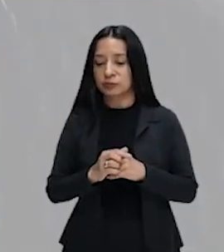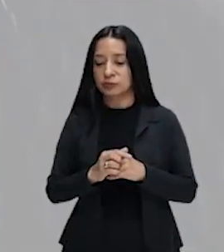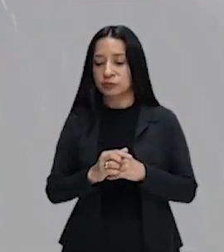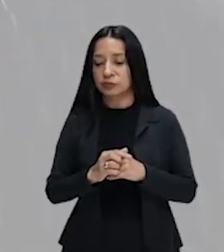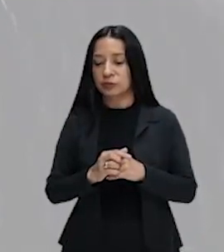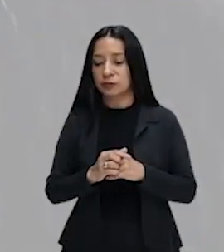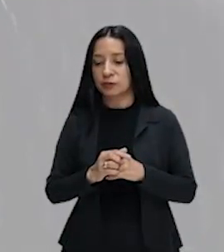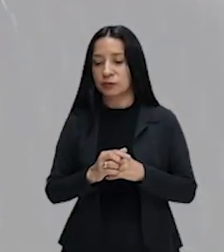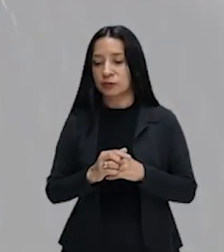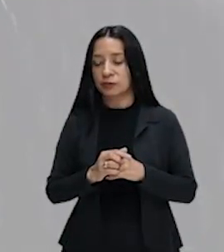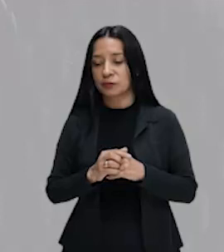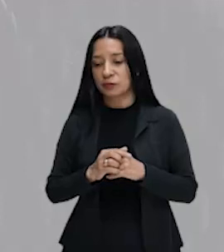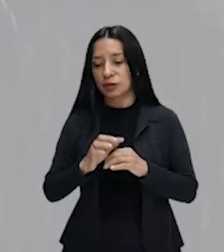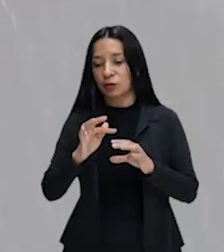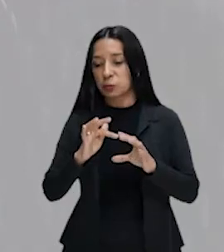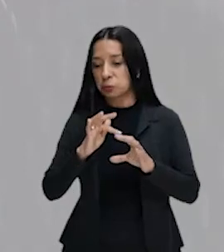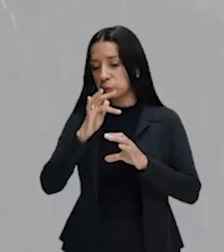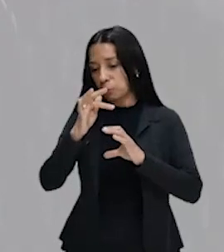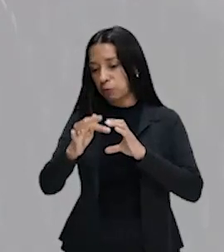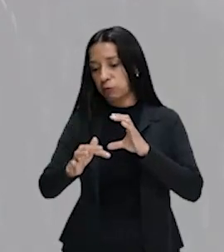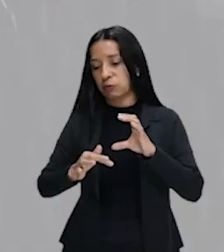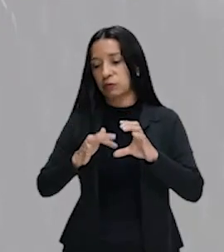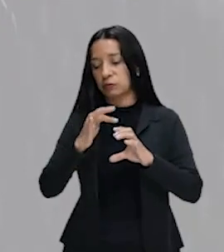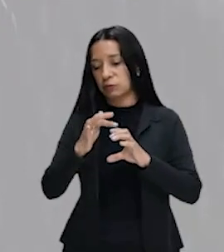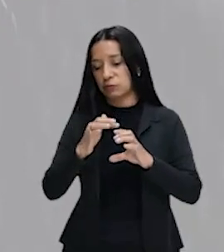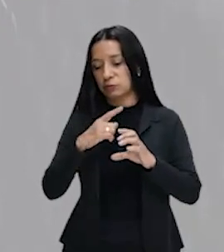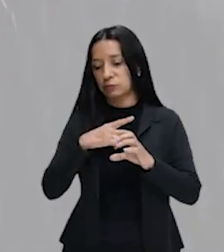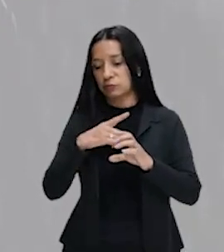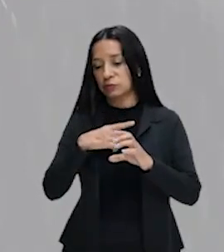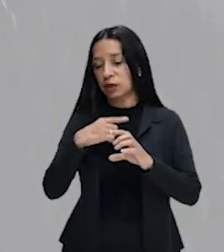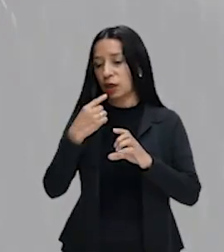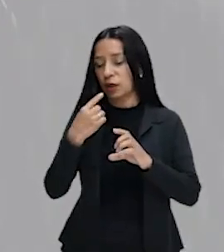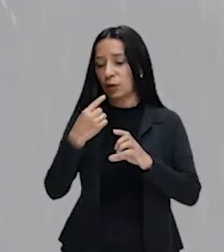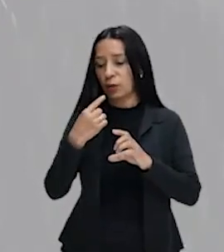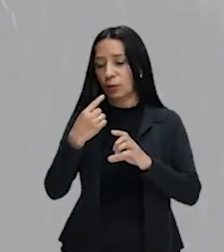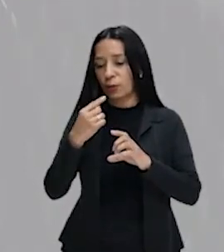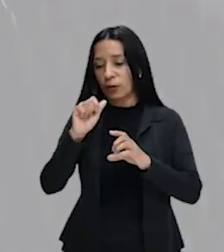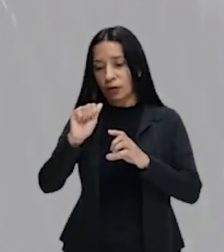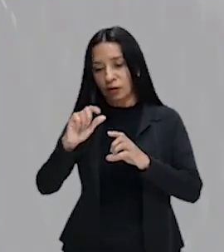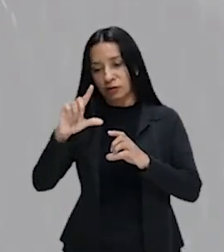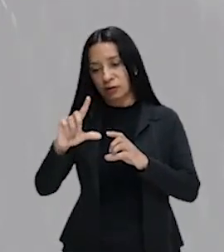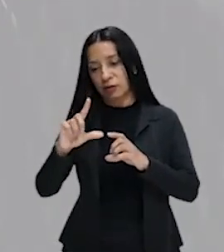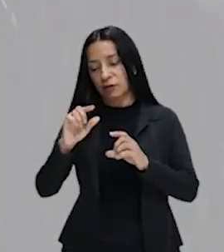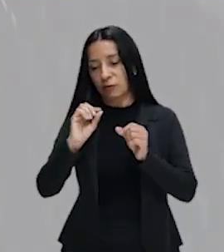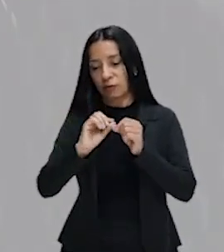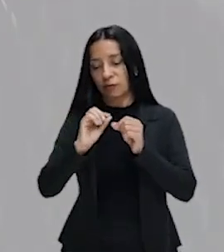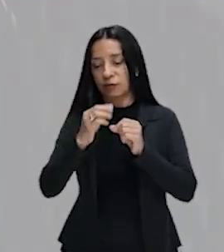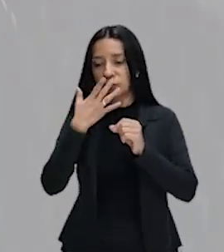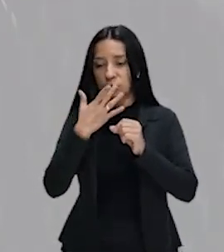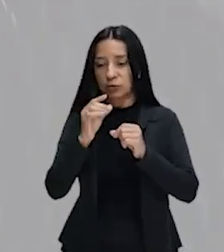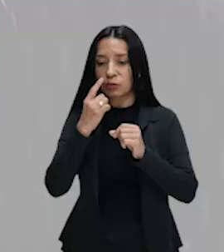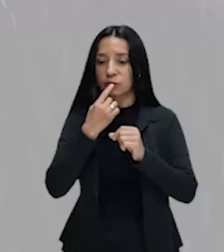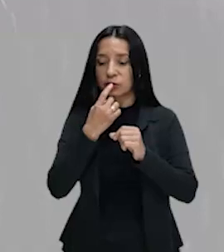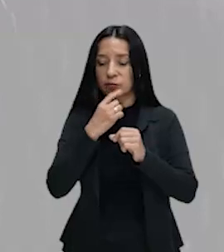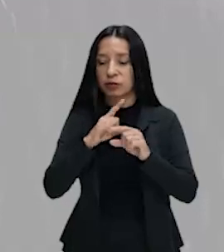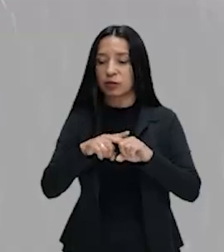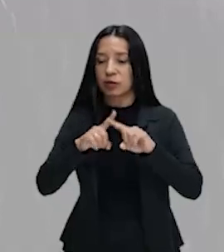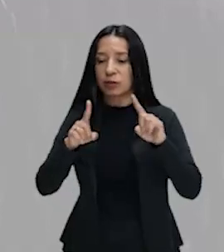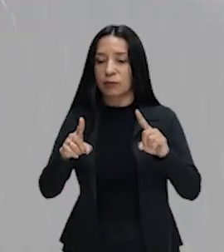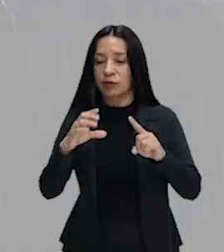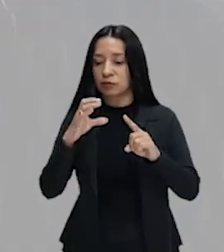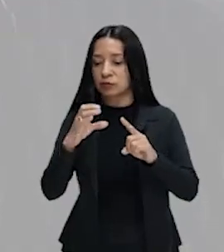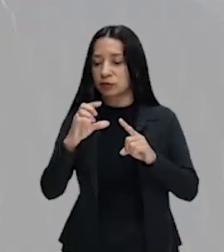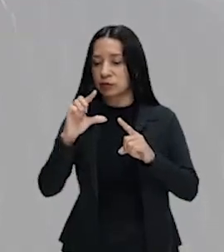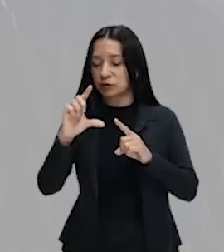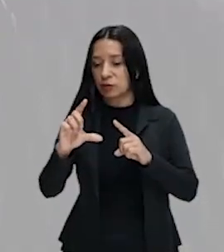pessoal. Esse aqui, como ele tem azão. A azão produz o pigmento vermelho. Mas o cesão está